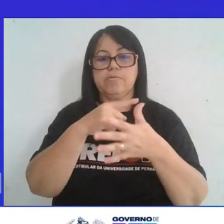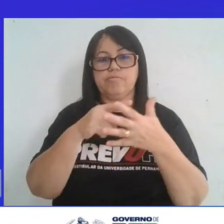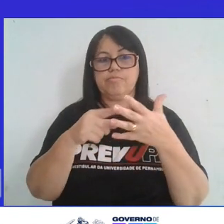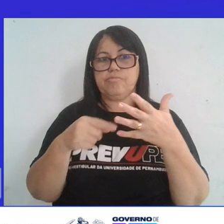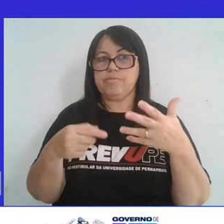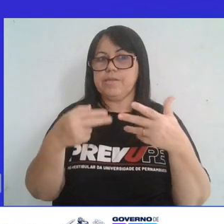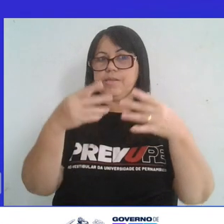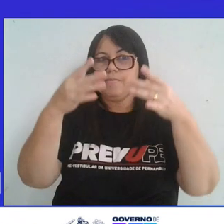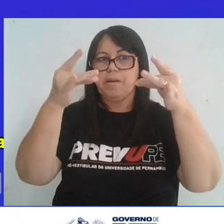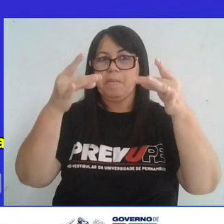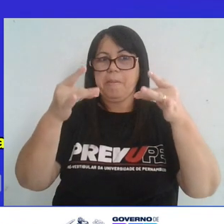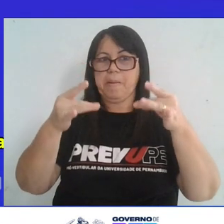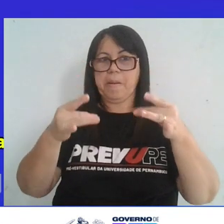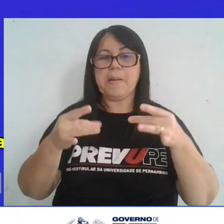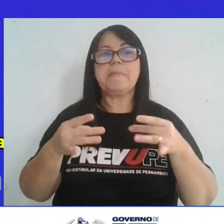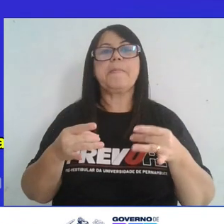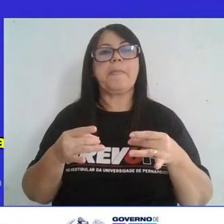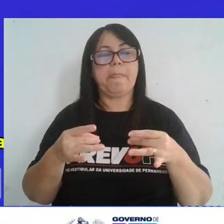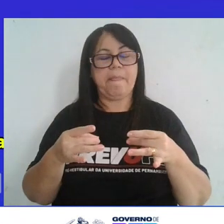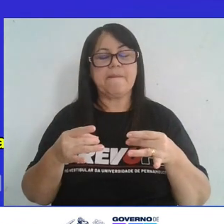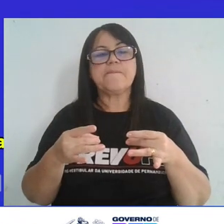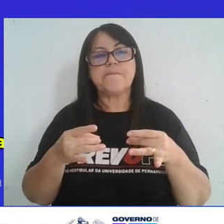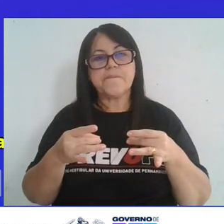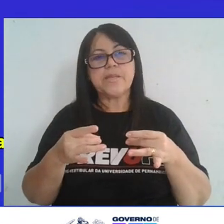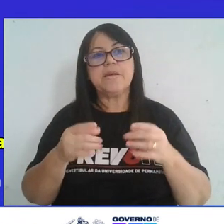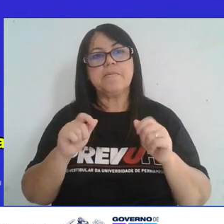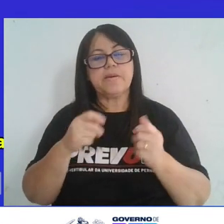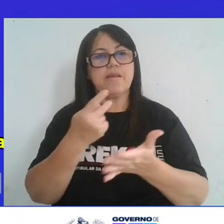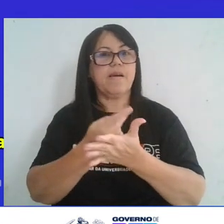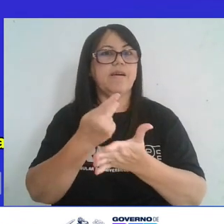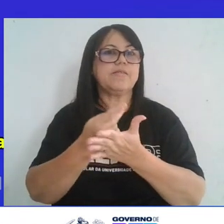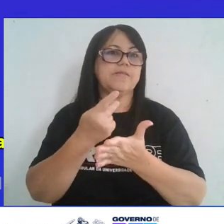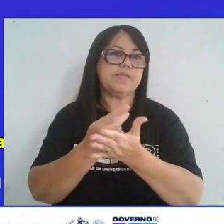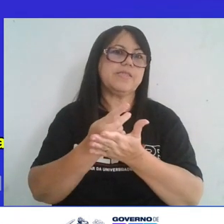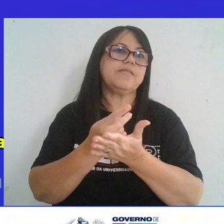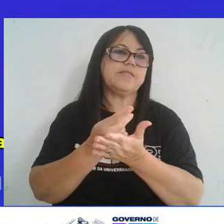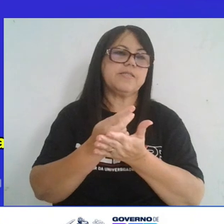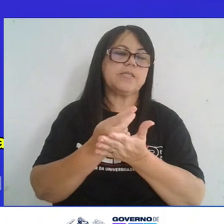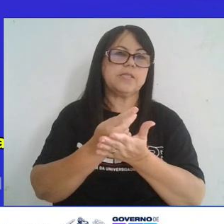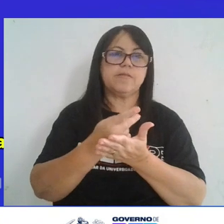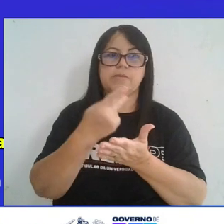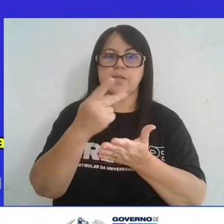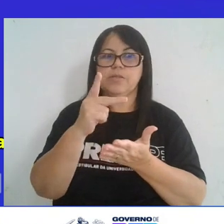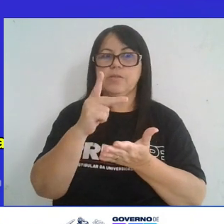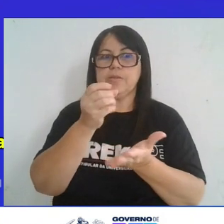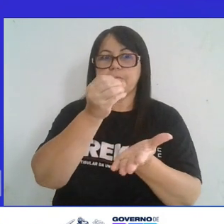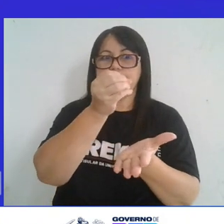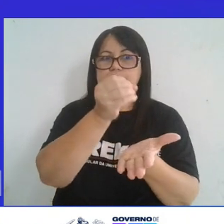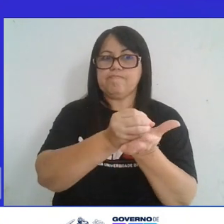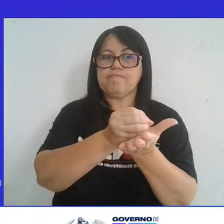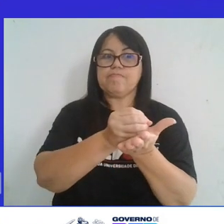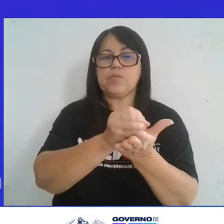esses casos, né, são casos que de situações que leva, né, a sua